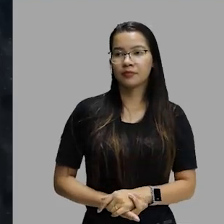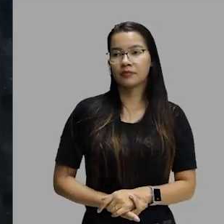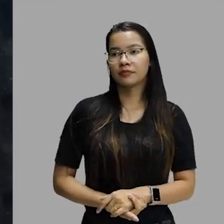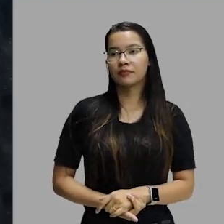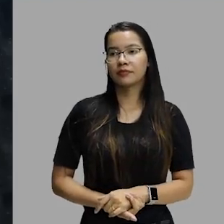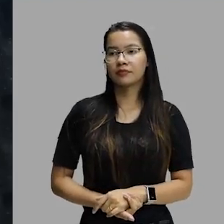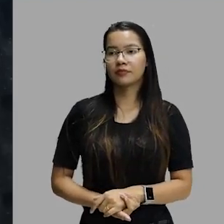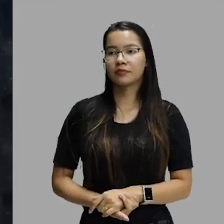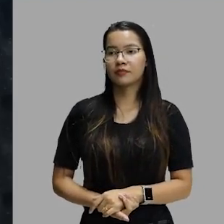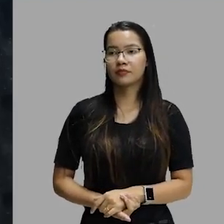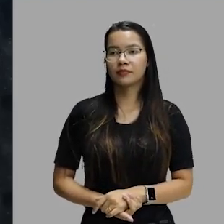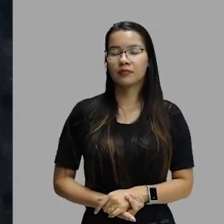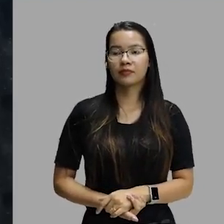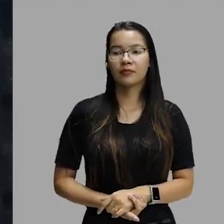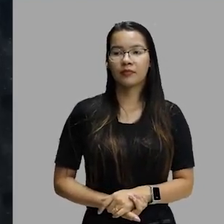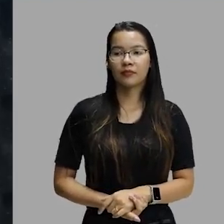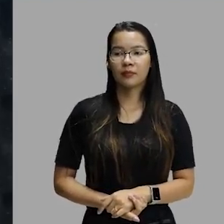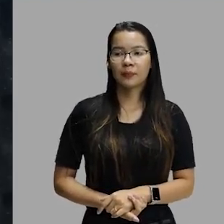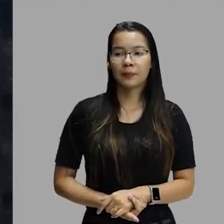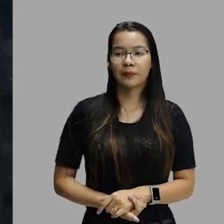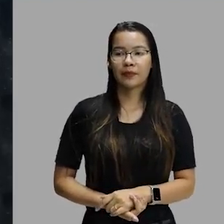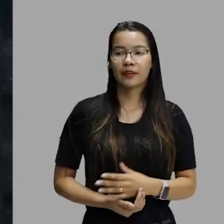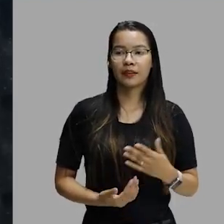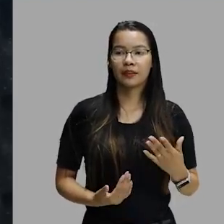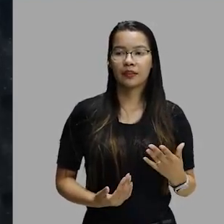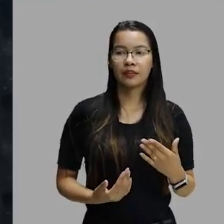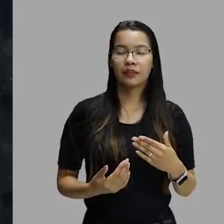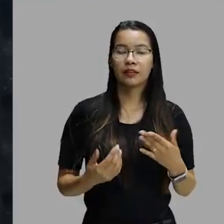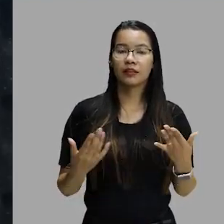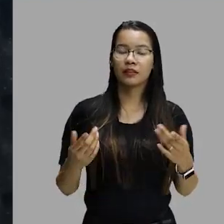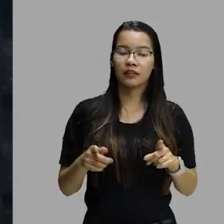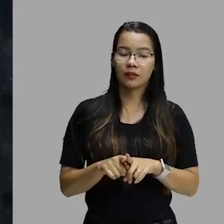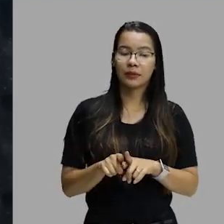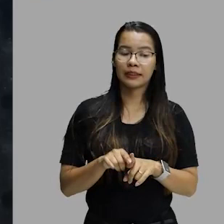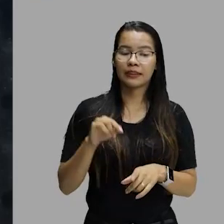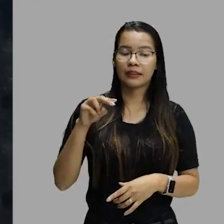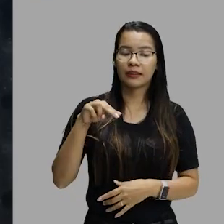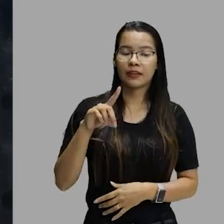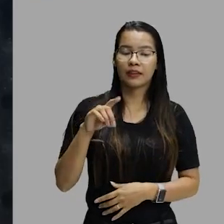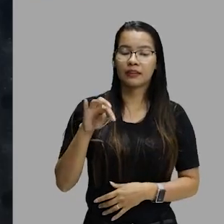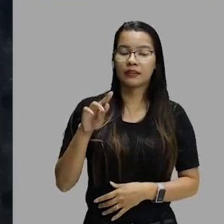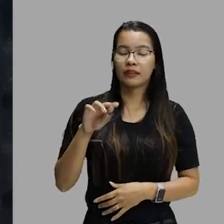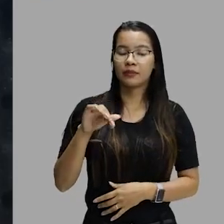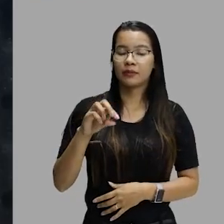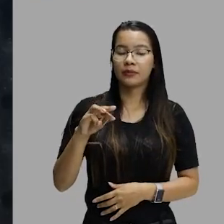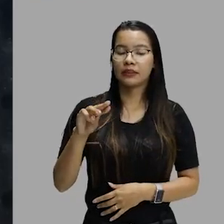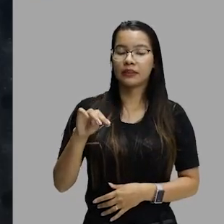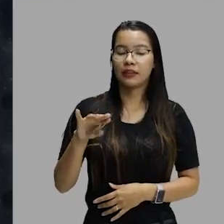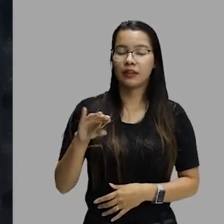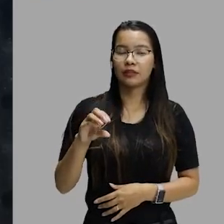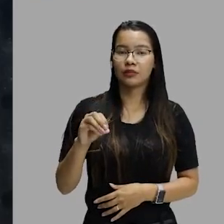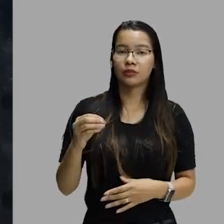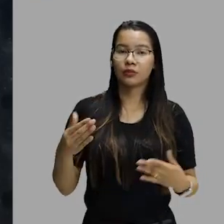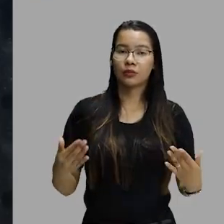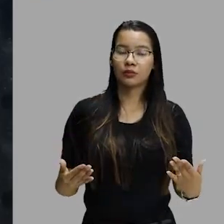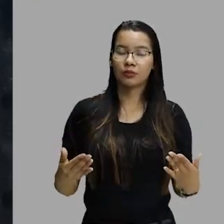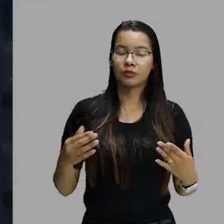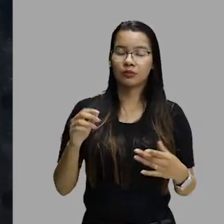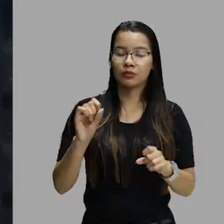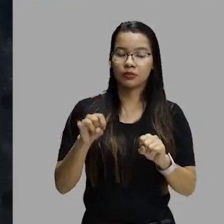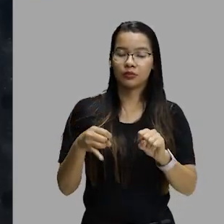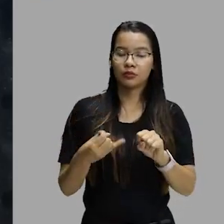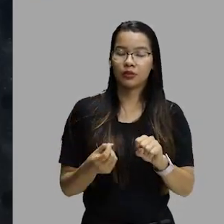eu, está feliz, ele ou ela. E ainda indeterminado, quando o sujeito não aparece e a